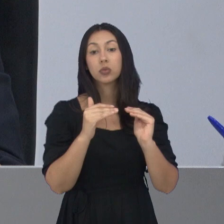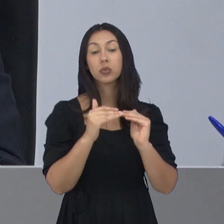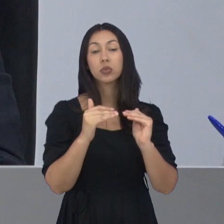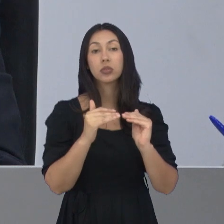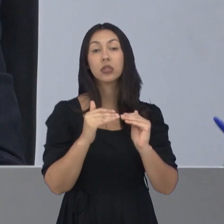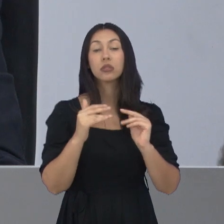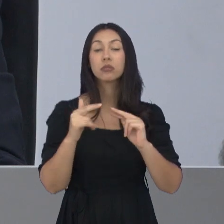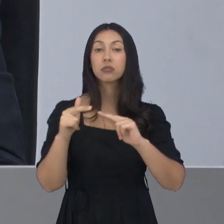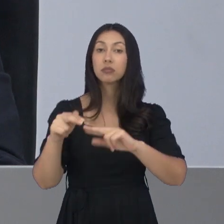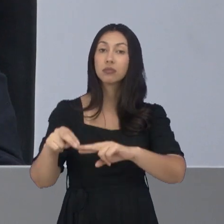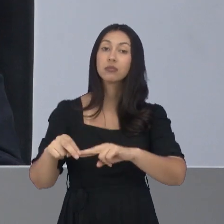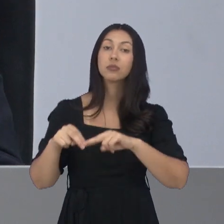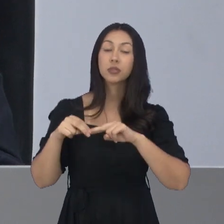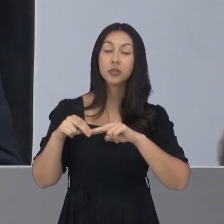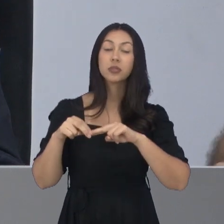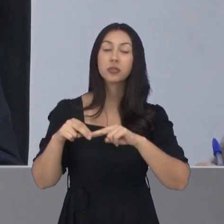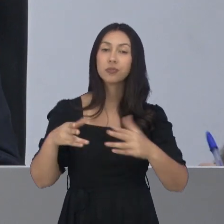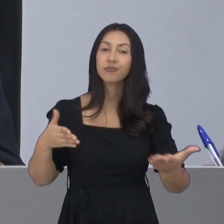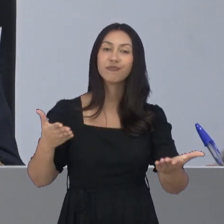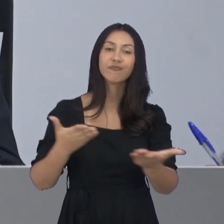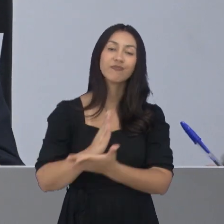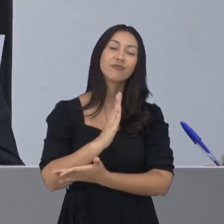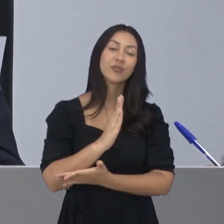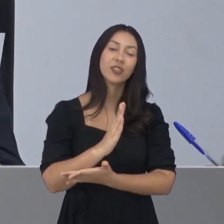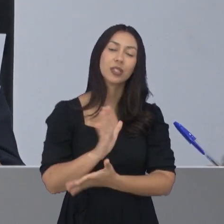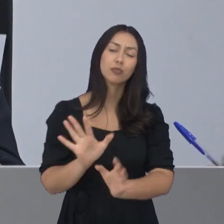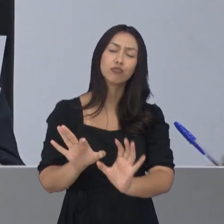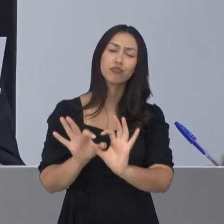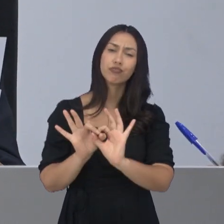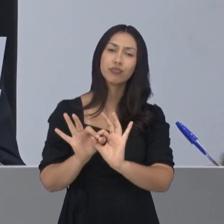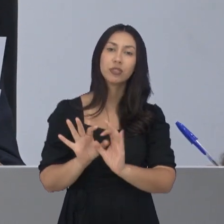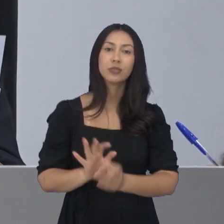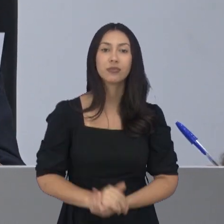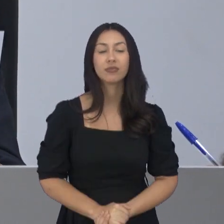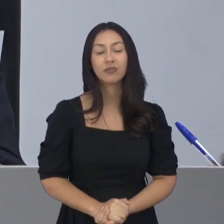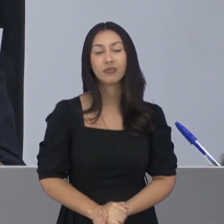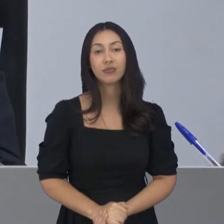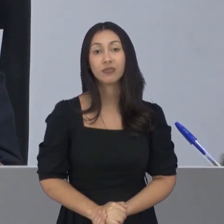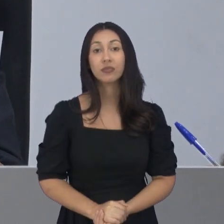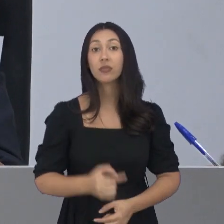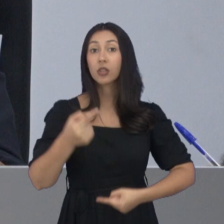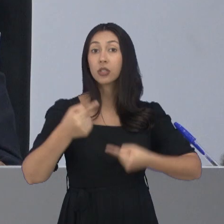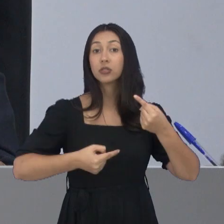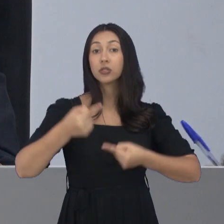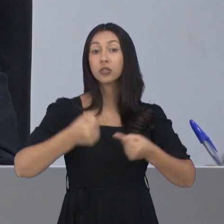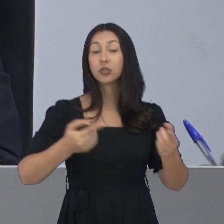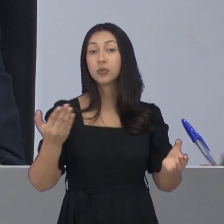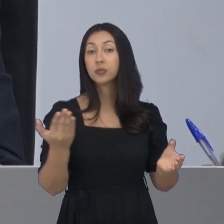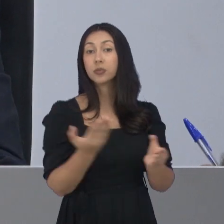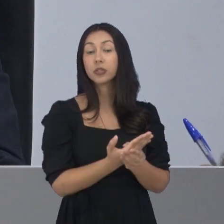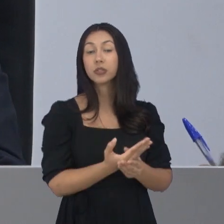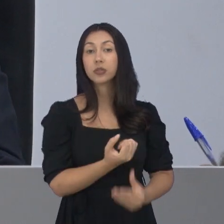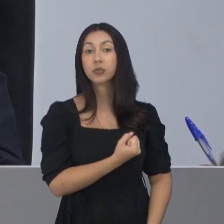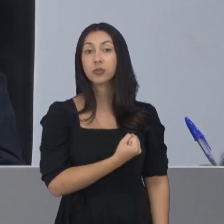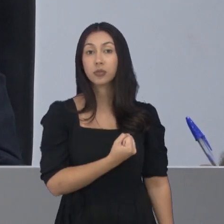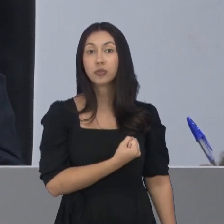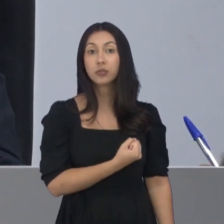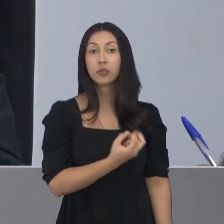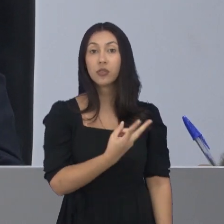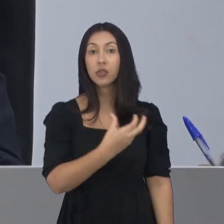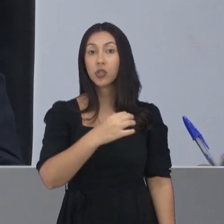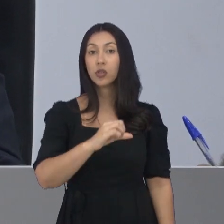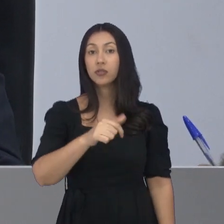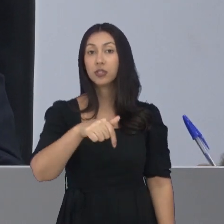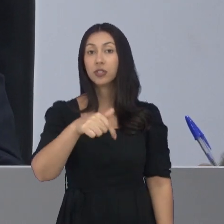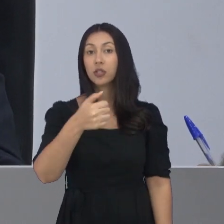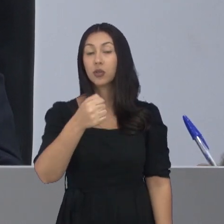presidente. Sem nenhum voto contrário, está aprovado por unanimidade. Em discussão, o processo de número